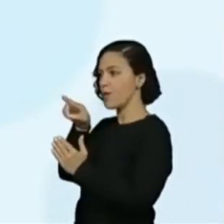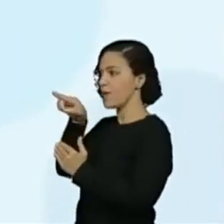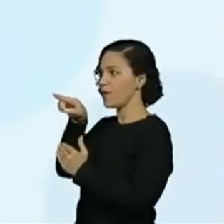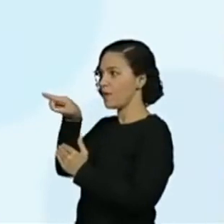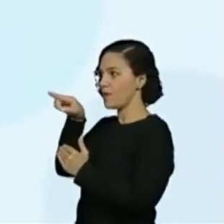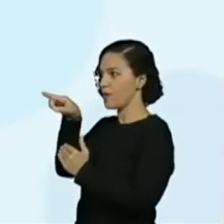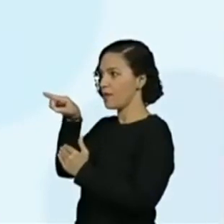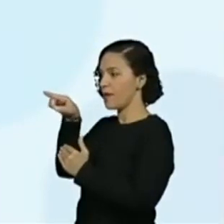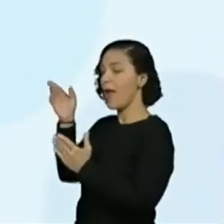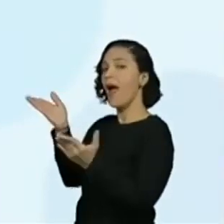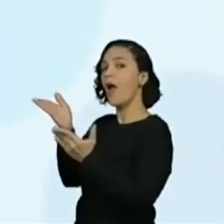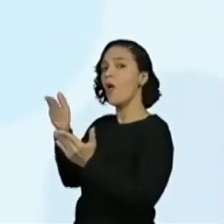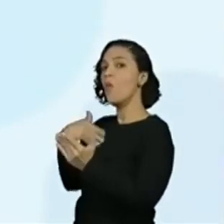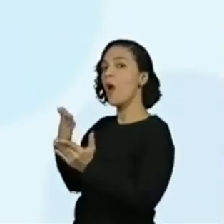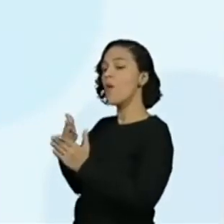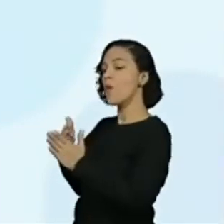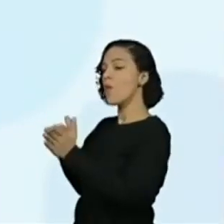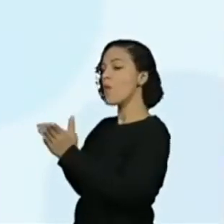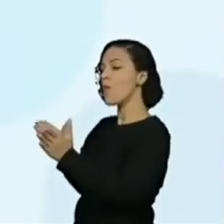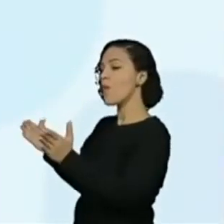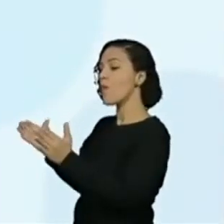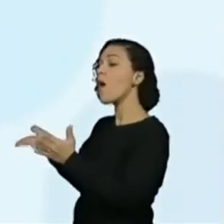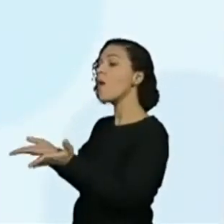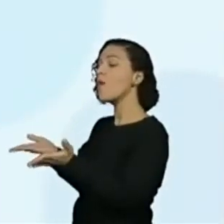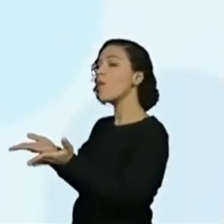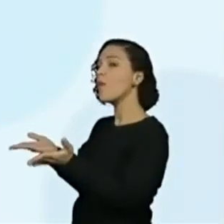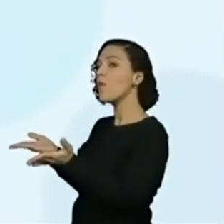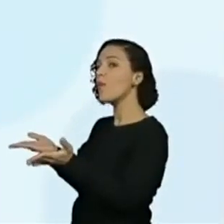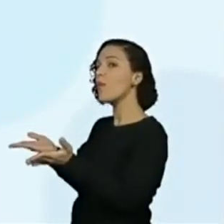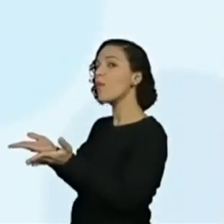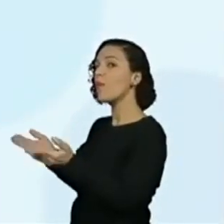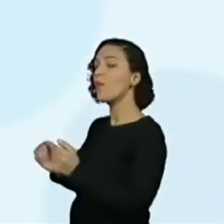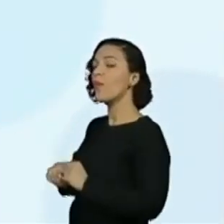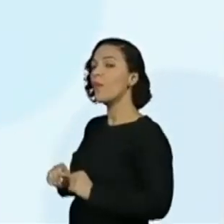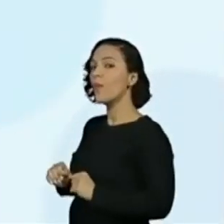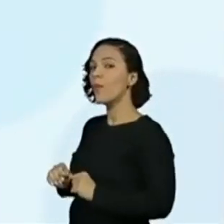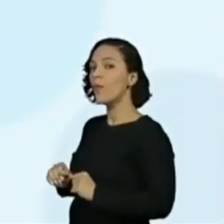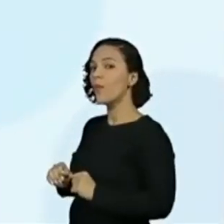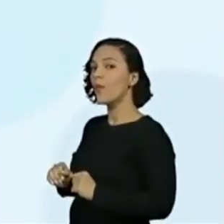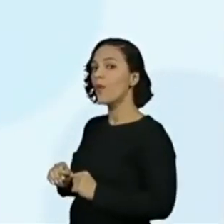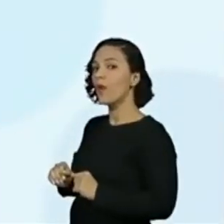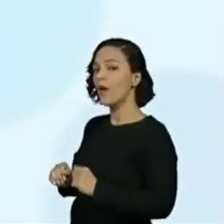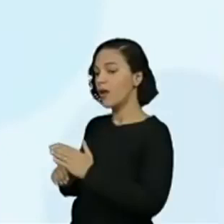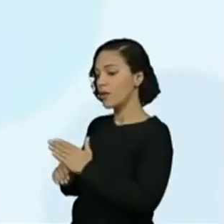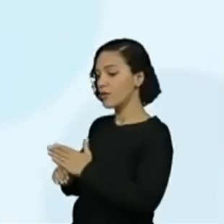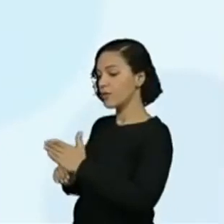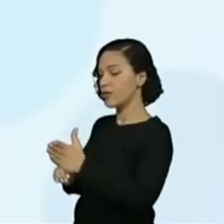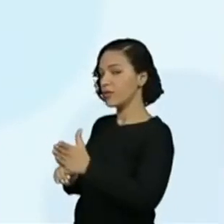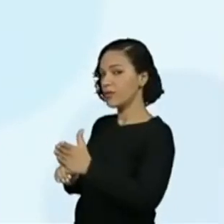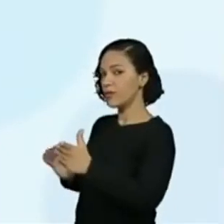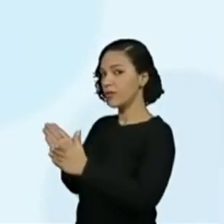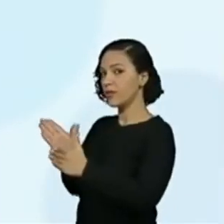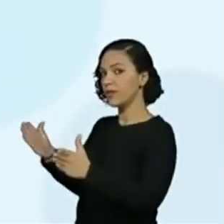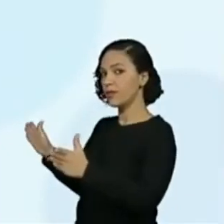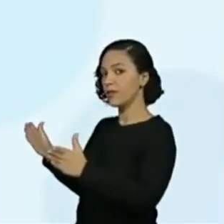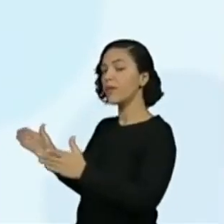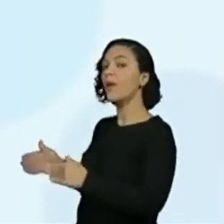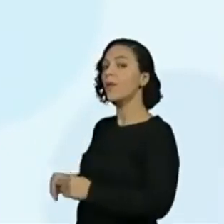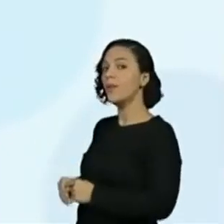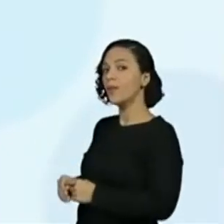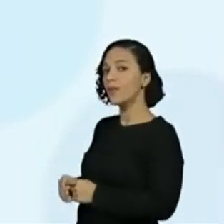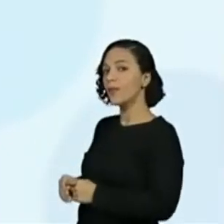quê? Para onde, pessoal? Virar à direita e em frente? Direita ou esquerda? Ah, olha